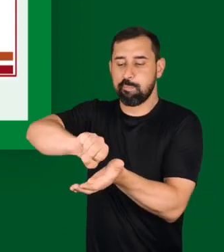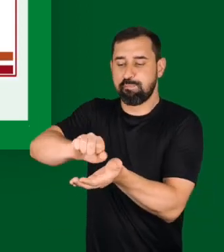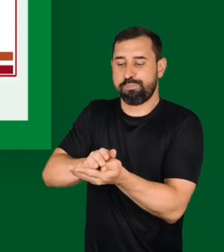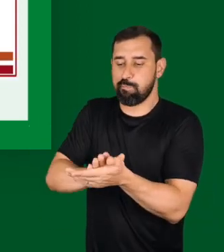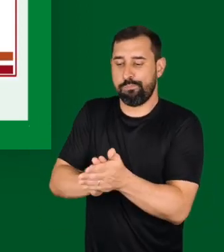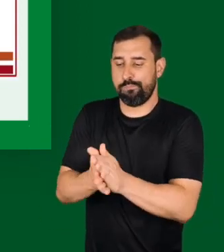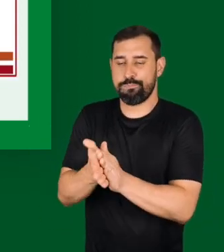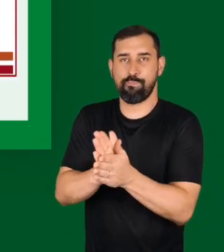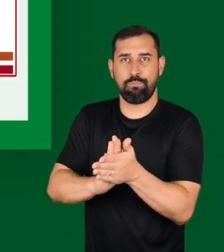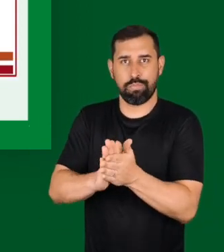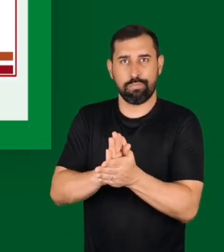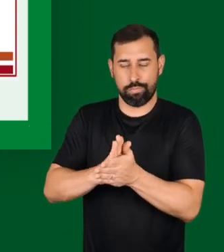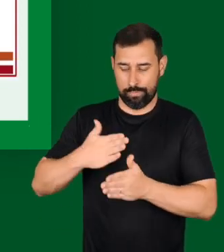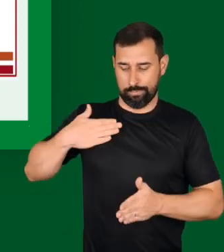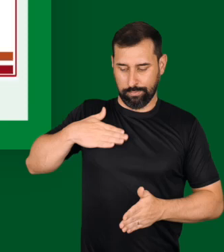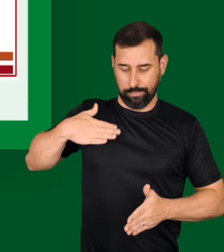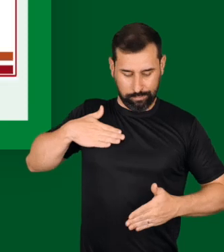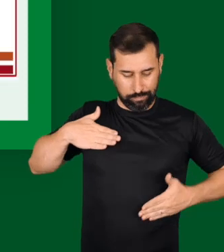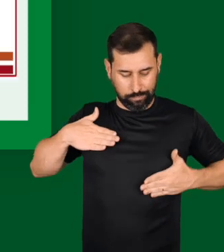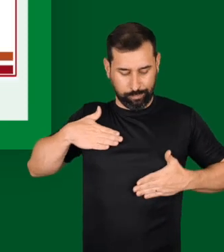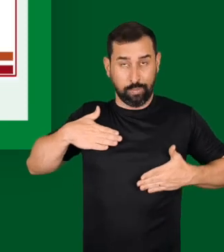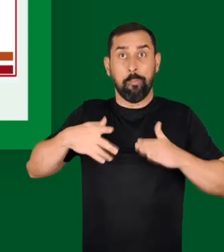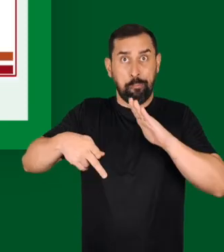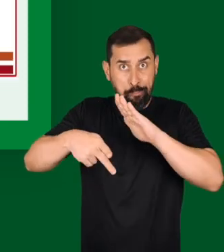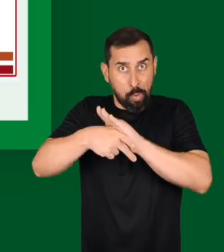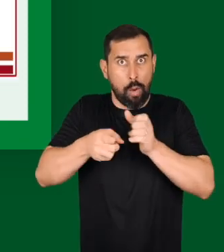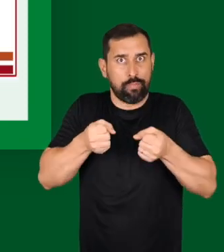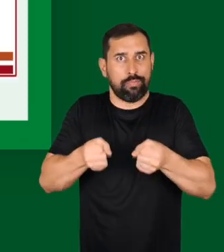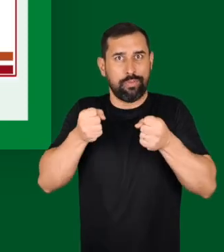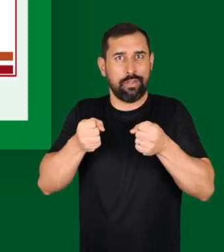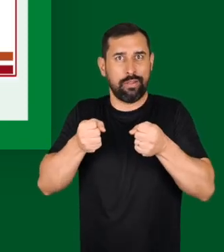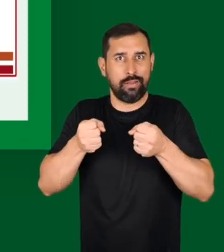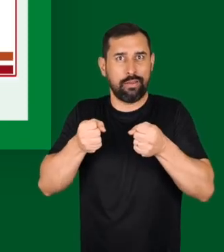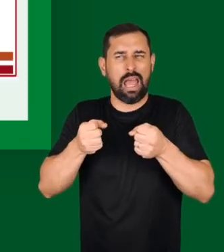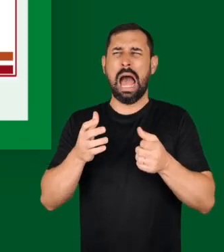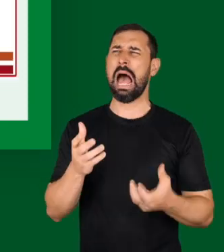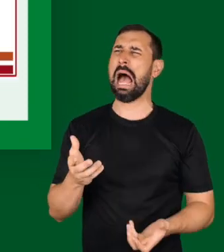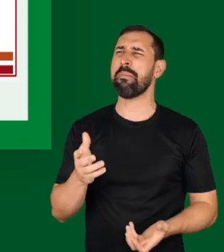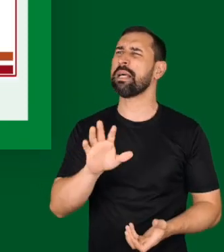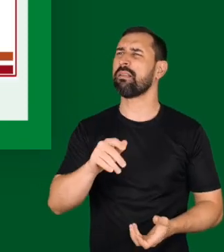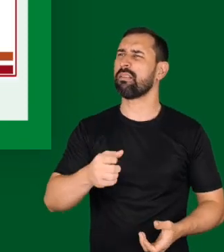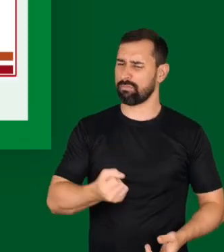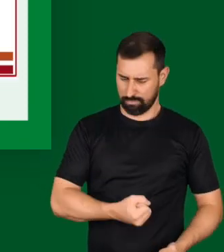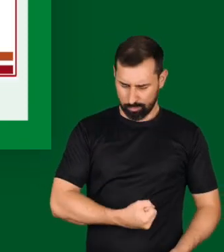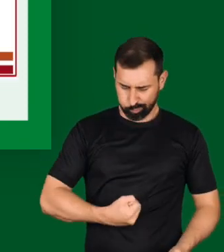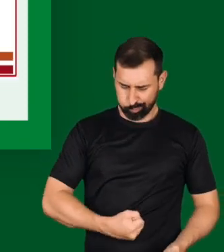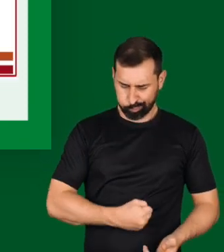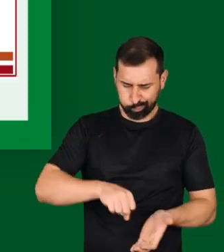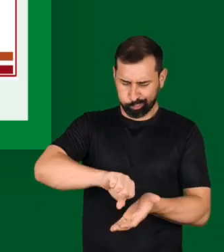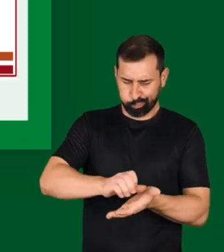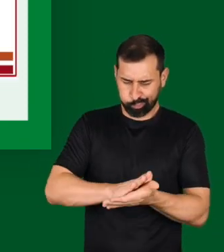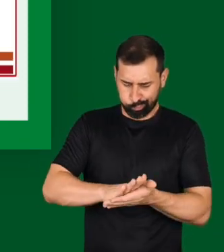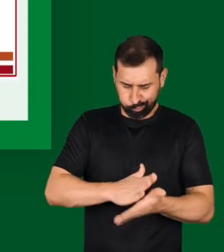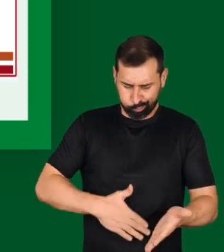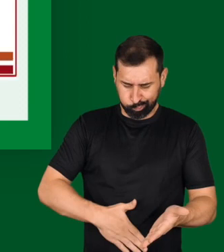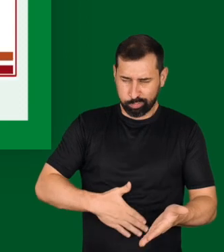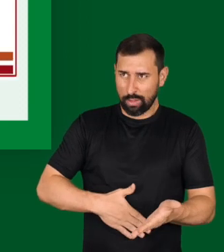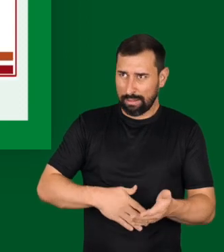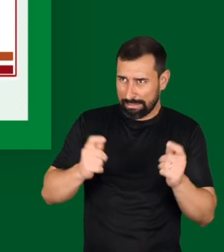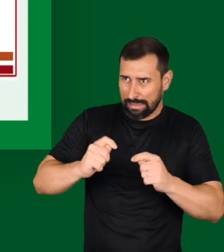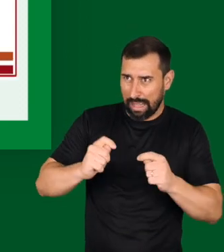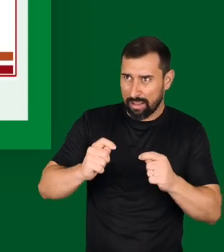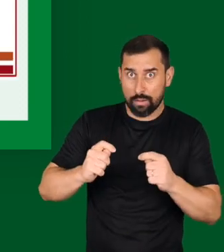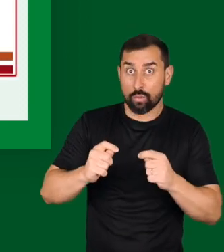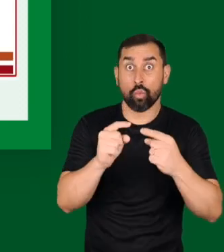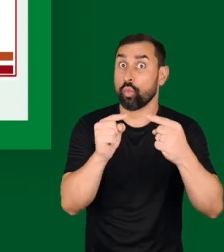que a gente use o gel apropriado para a desfibrilação. Por que é importante isso? Eu tenho gel de ultrassom. Não serve. O gel